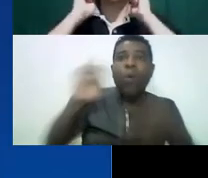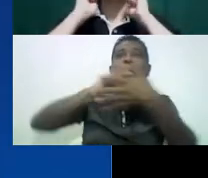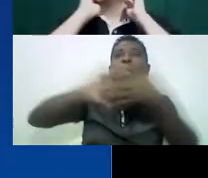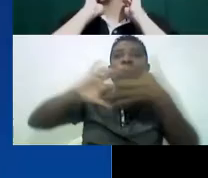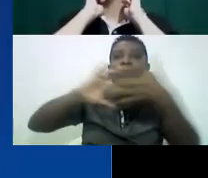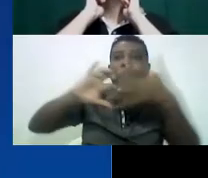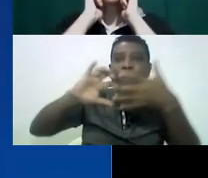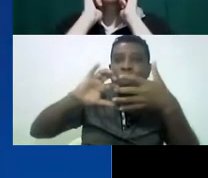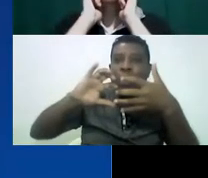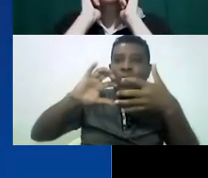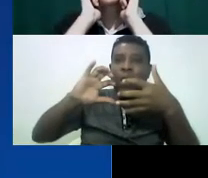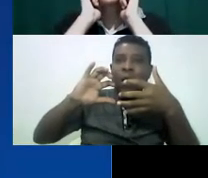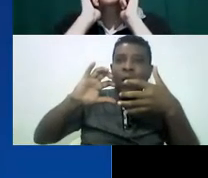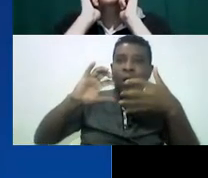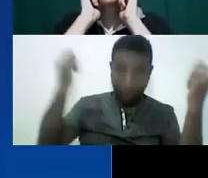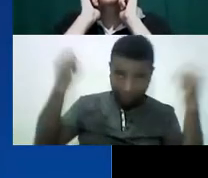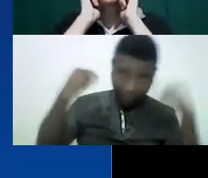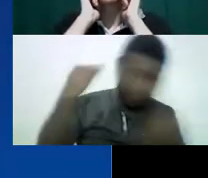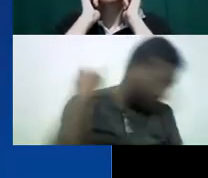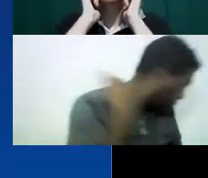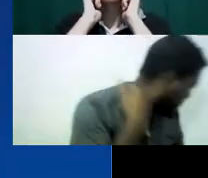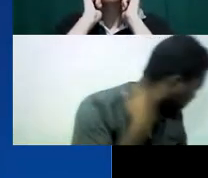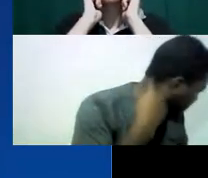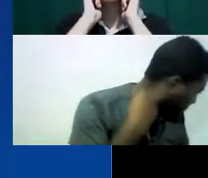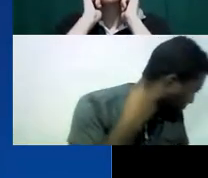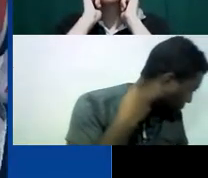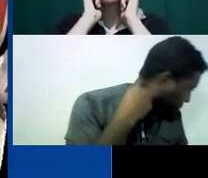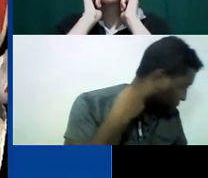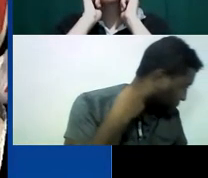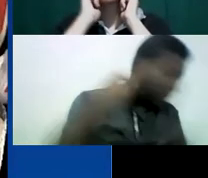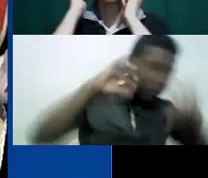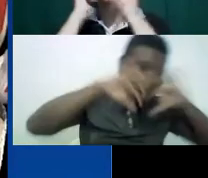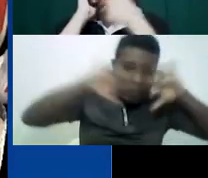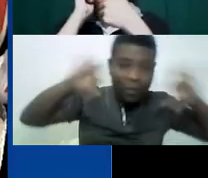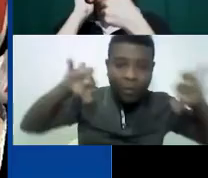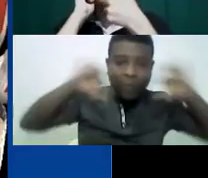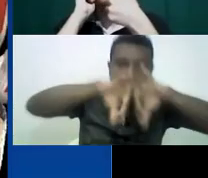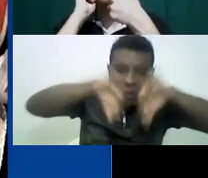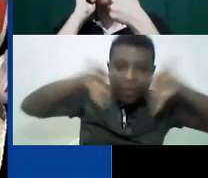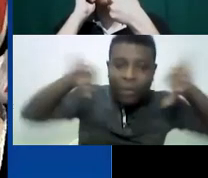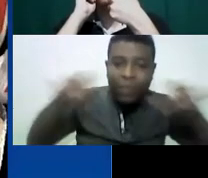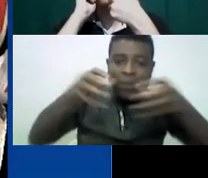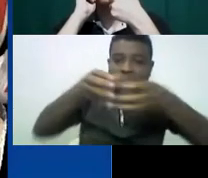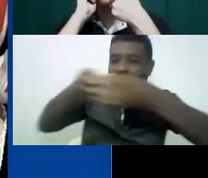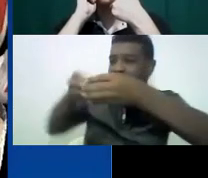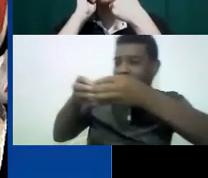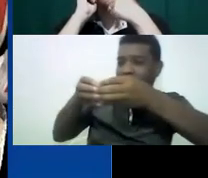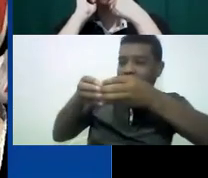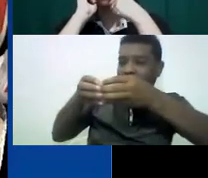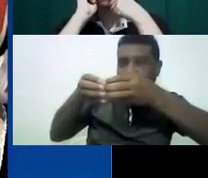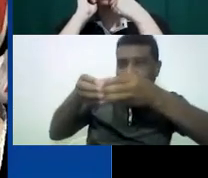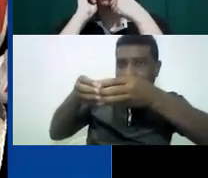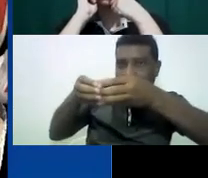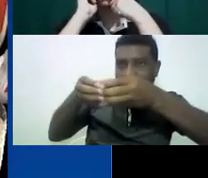tirando os dois aqui, quando eu disseco e tiro o espinhal e o semiespinhal